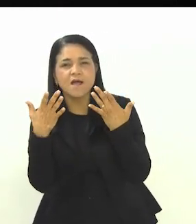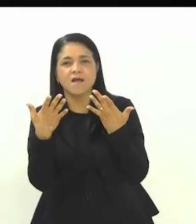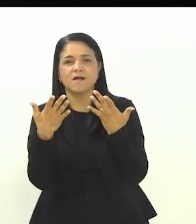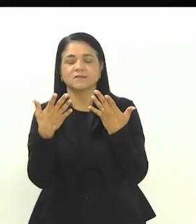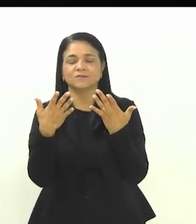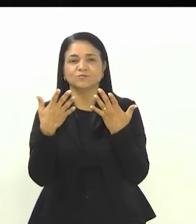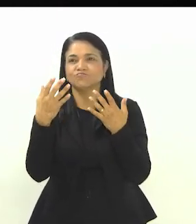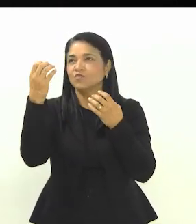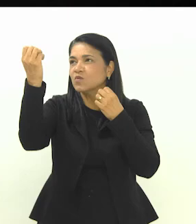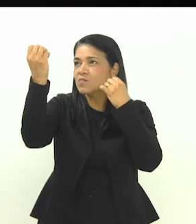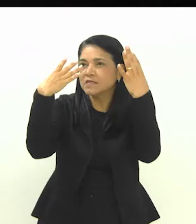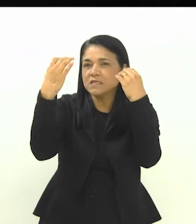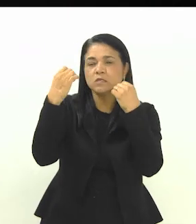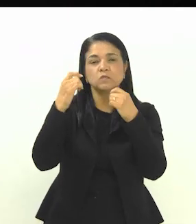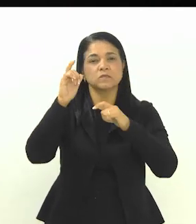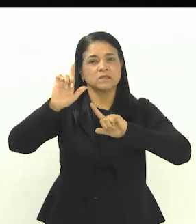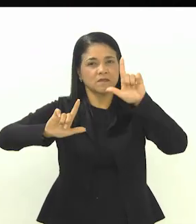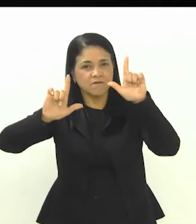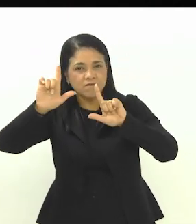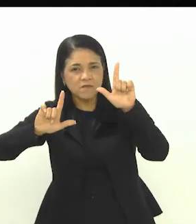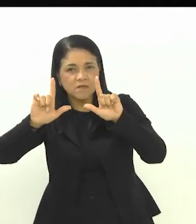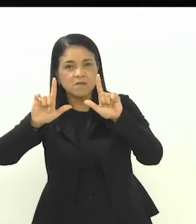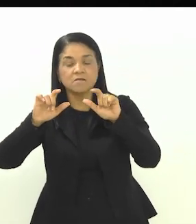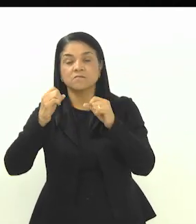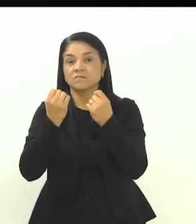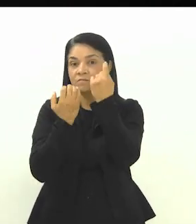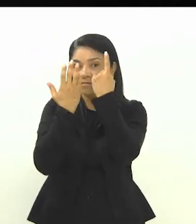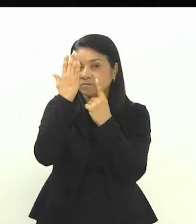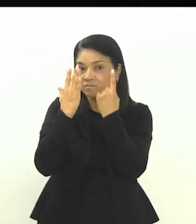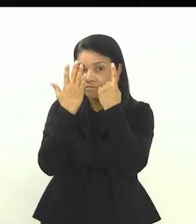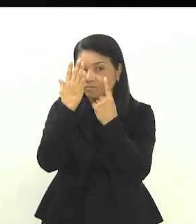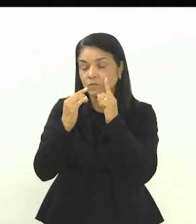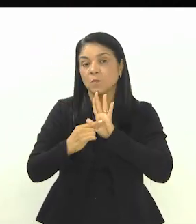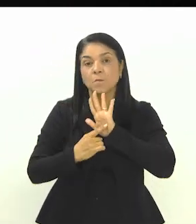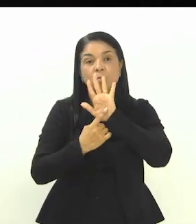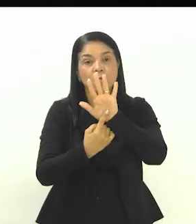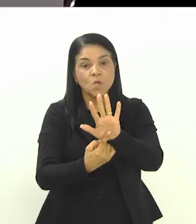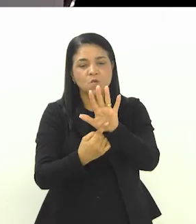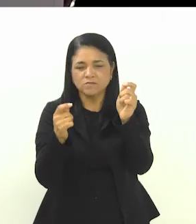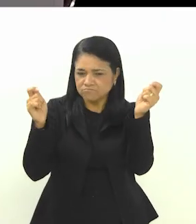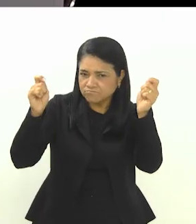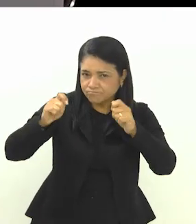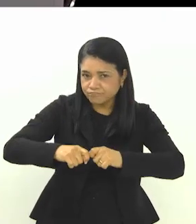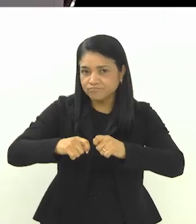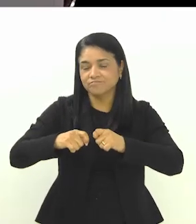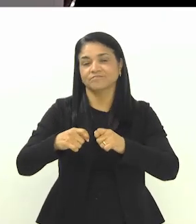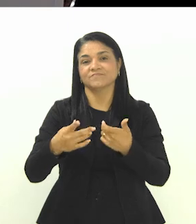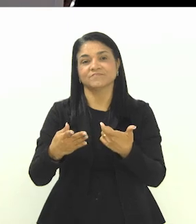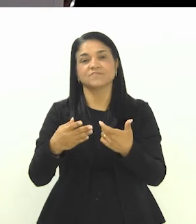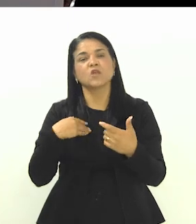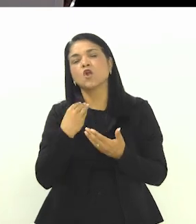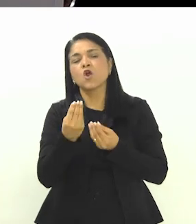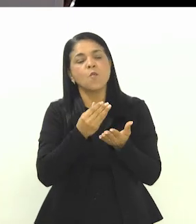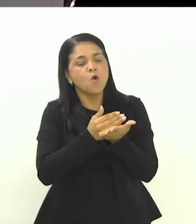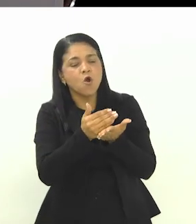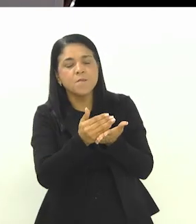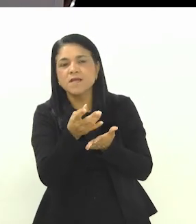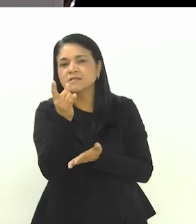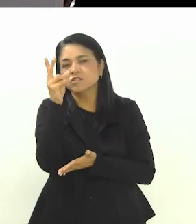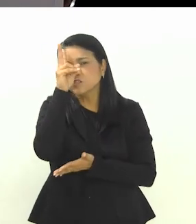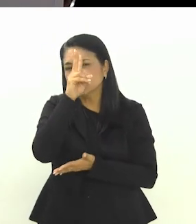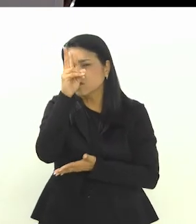for, a iluminação, TV. E o carnaval traz essa possibilidade. Como é que começa a tua